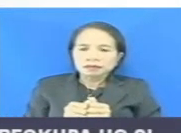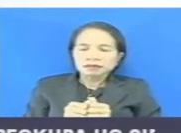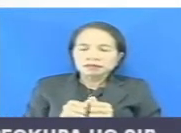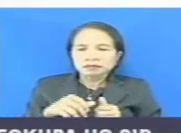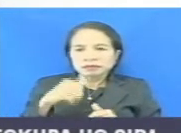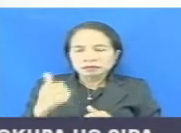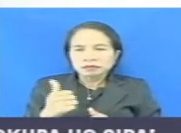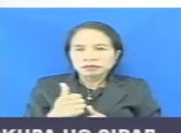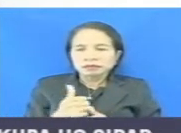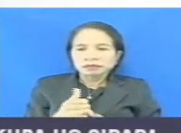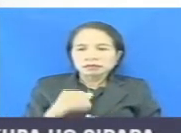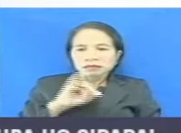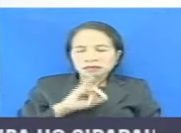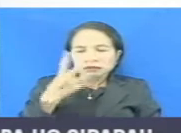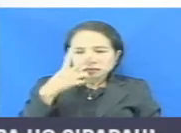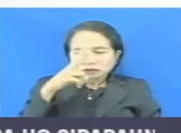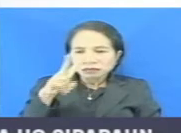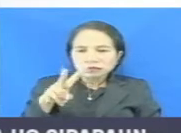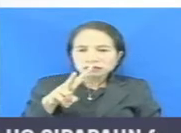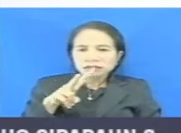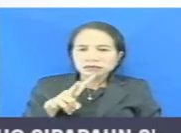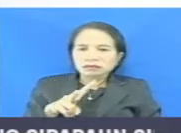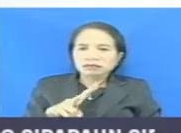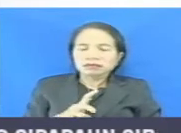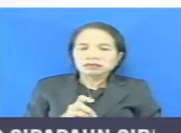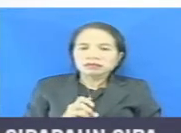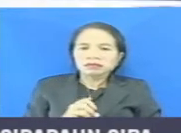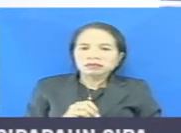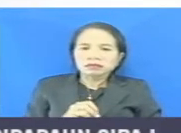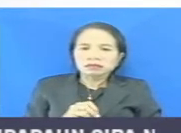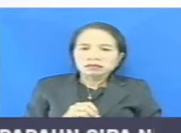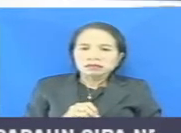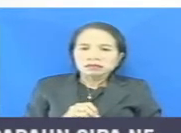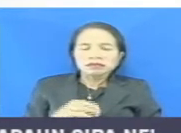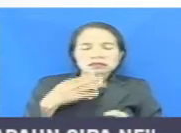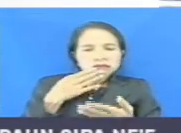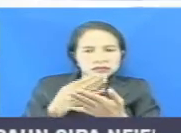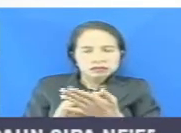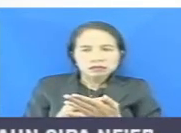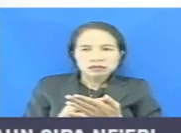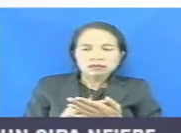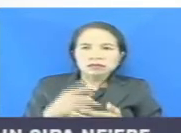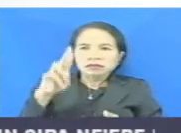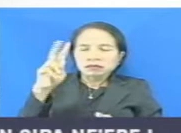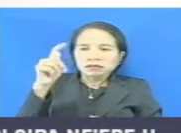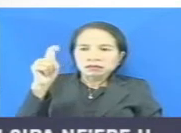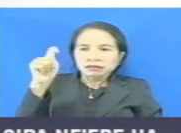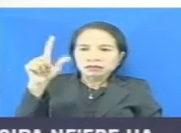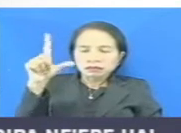fali hau hare katak buati de nebe maka positivo maka RTTL